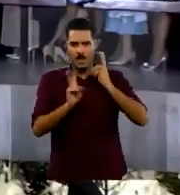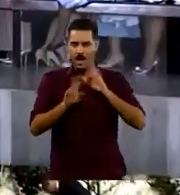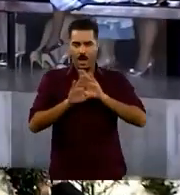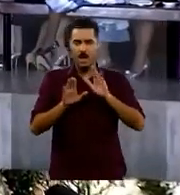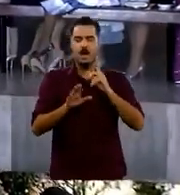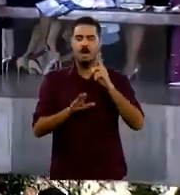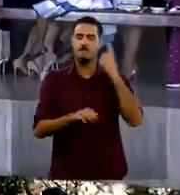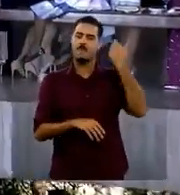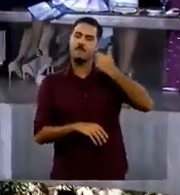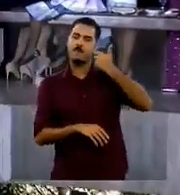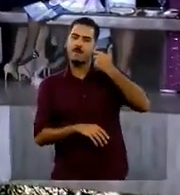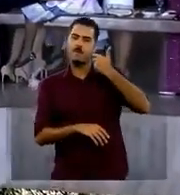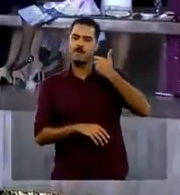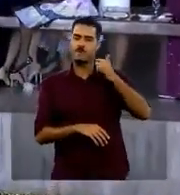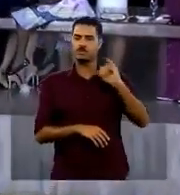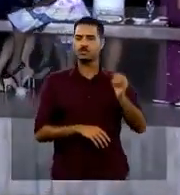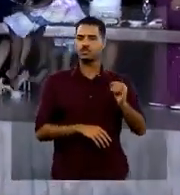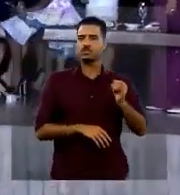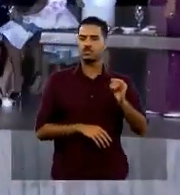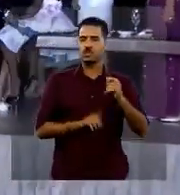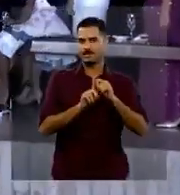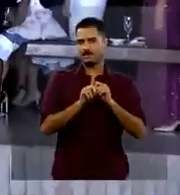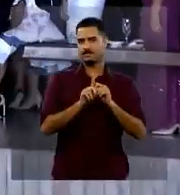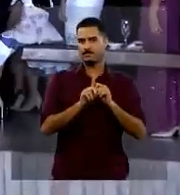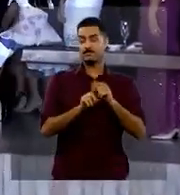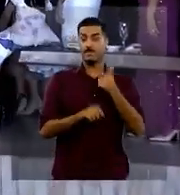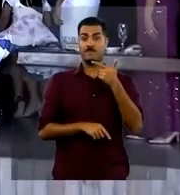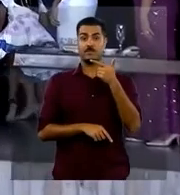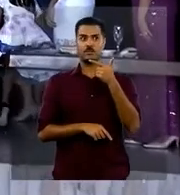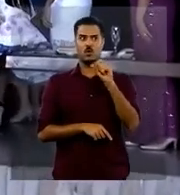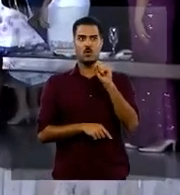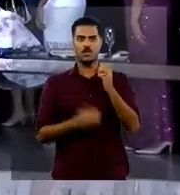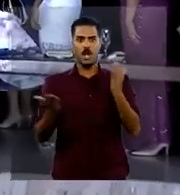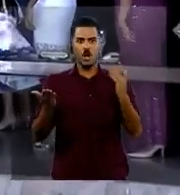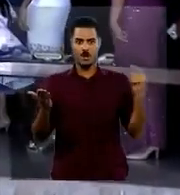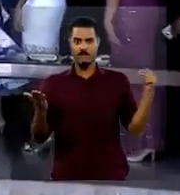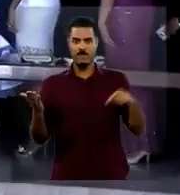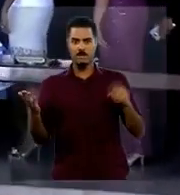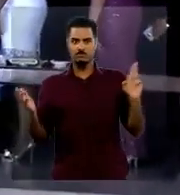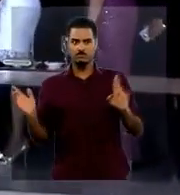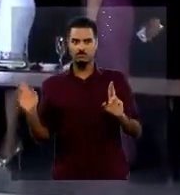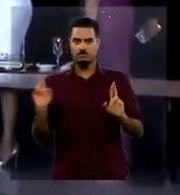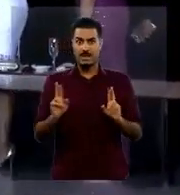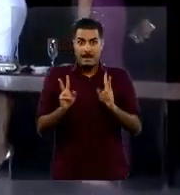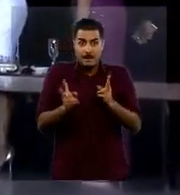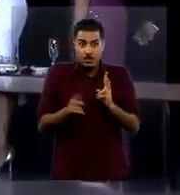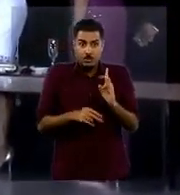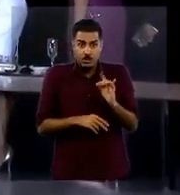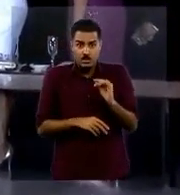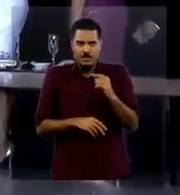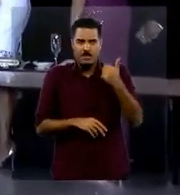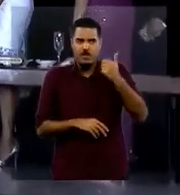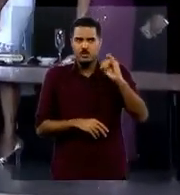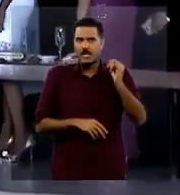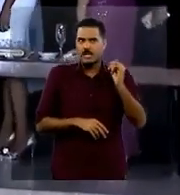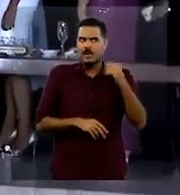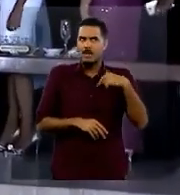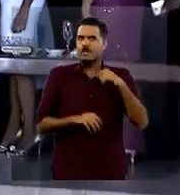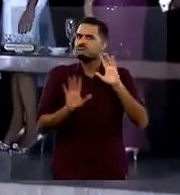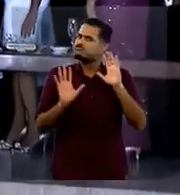E 28 autoridades estrangeiras virem à posse mesmo num dia atípico como 1º de janeiro